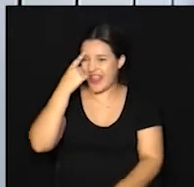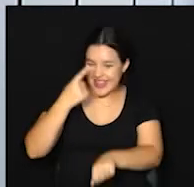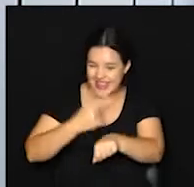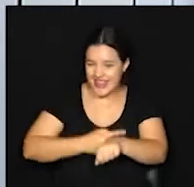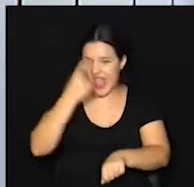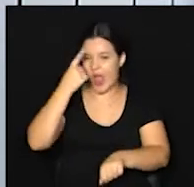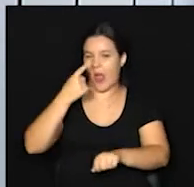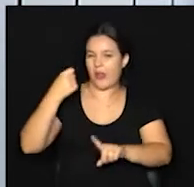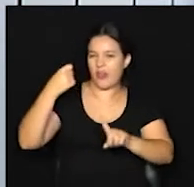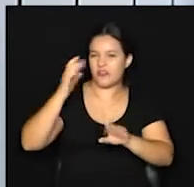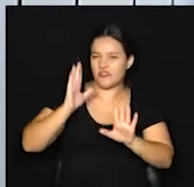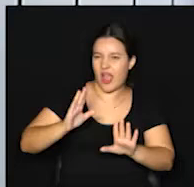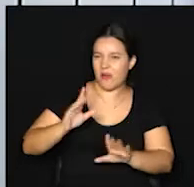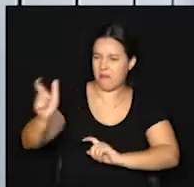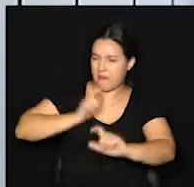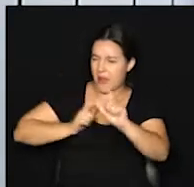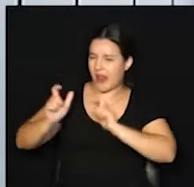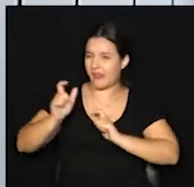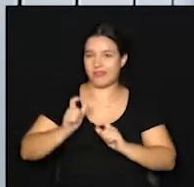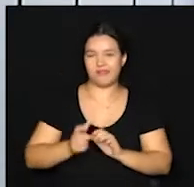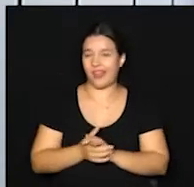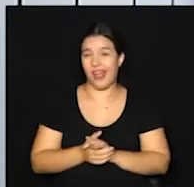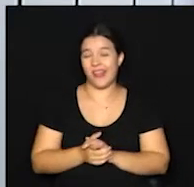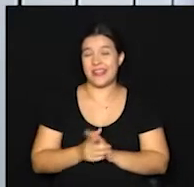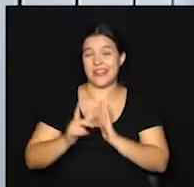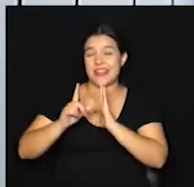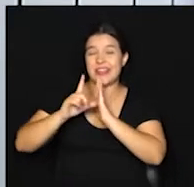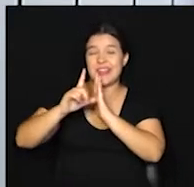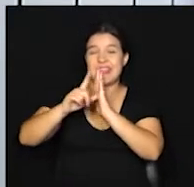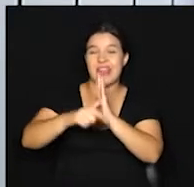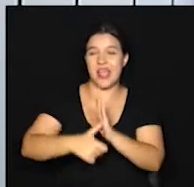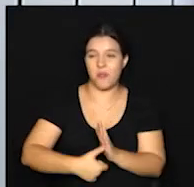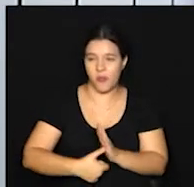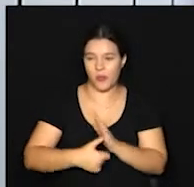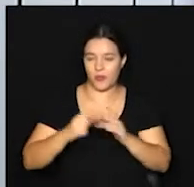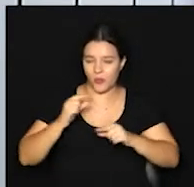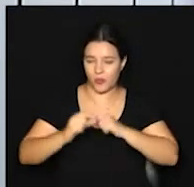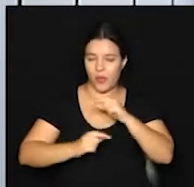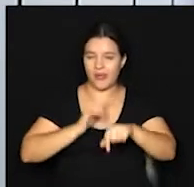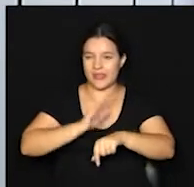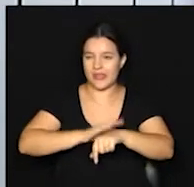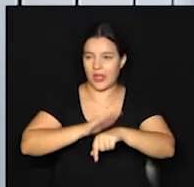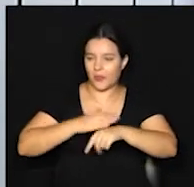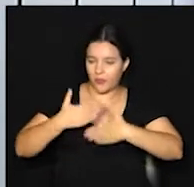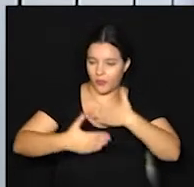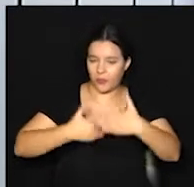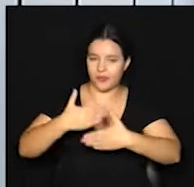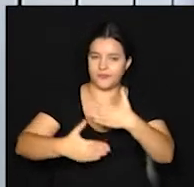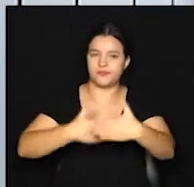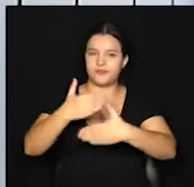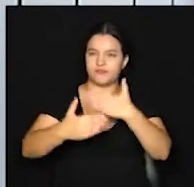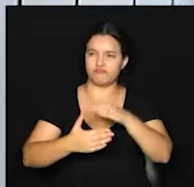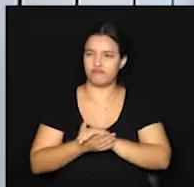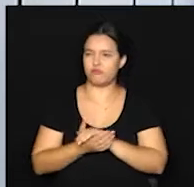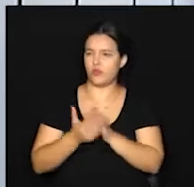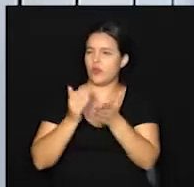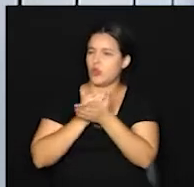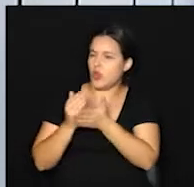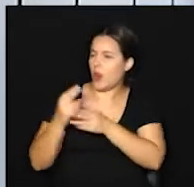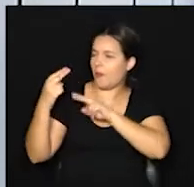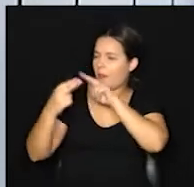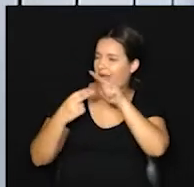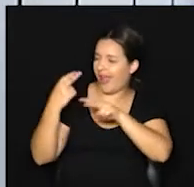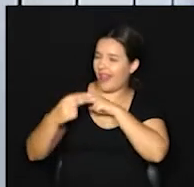o começo, só que isso é uma reação que vai acontecendo ao longo do tempo. Então, vocês se deram bem nessa